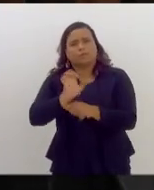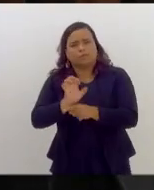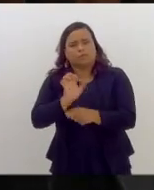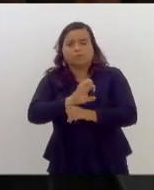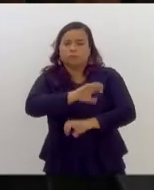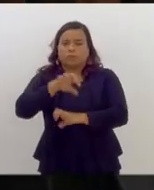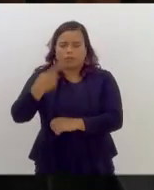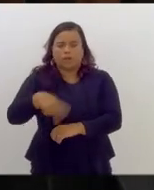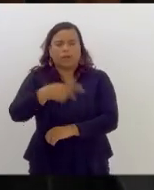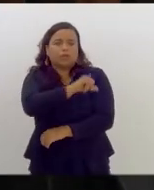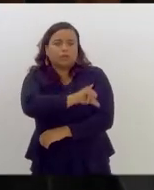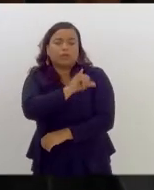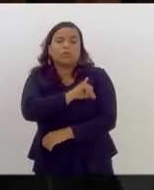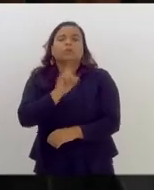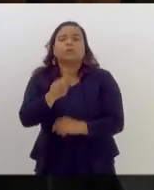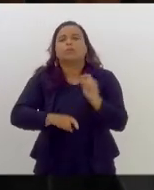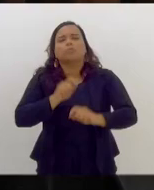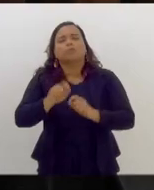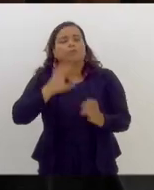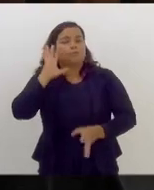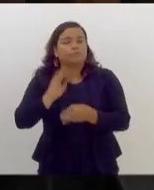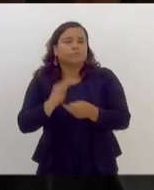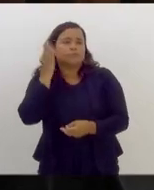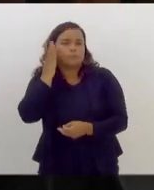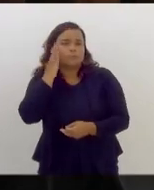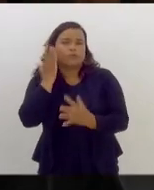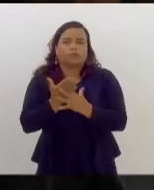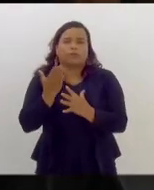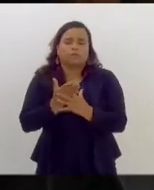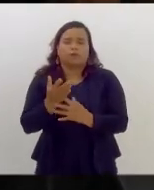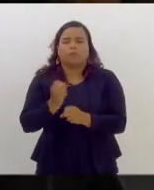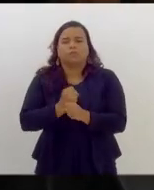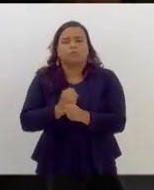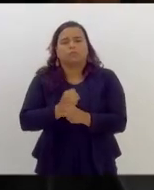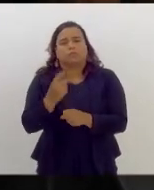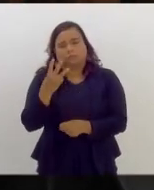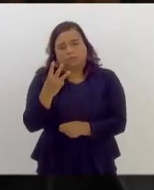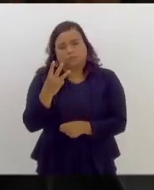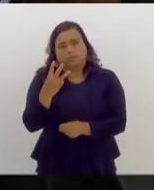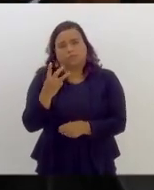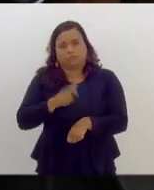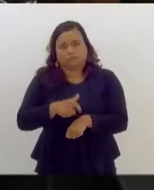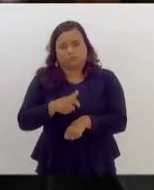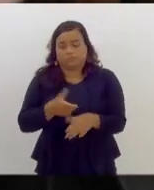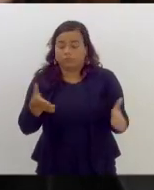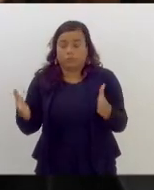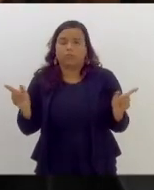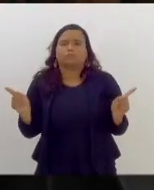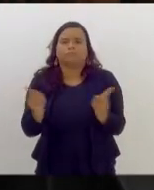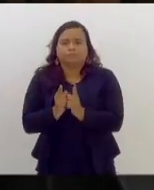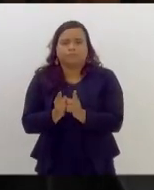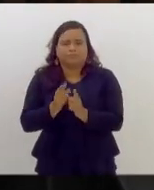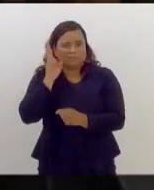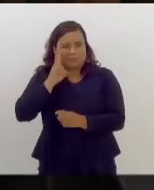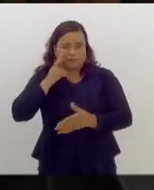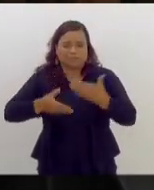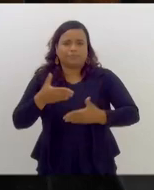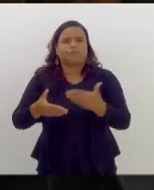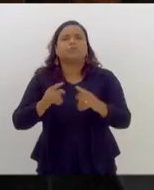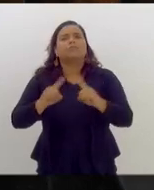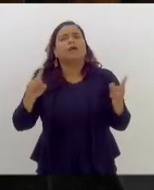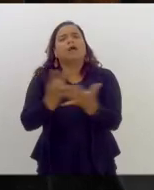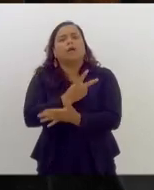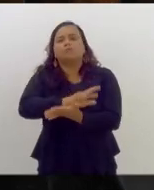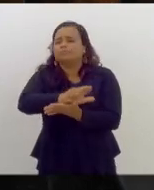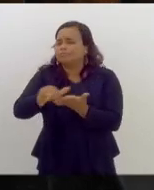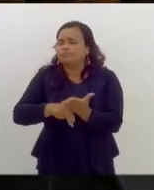Rio de Janeiro agora é levar em conta esse intervalo de tempo de 3 anos, período curto no processo histórico, mas aconteceram